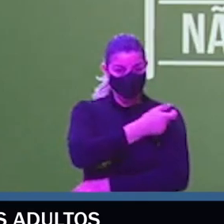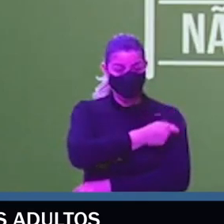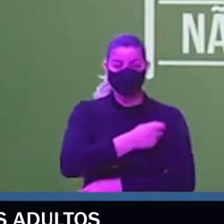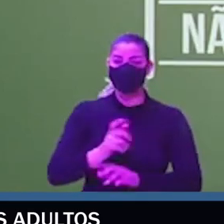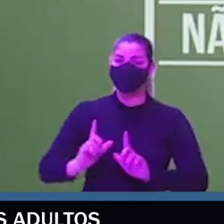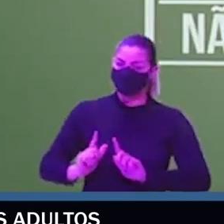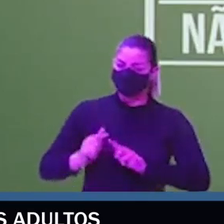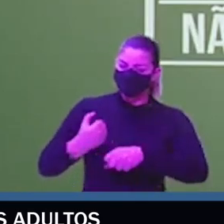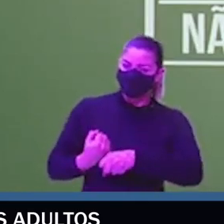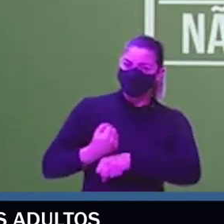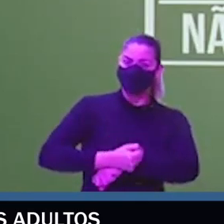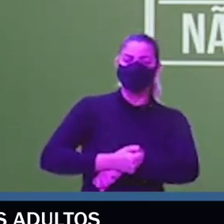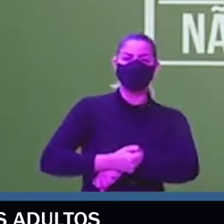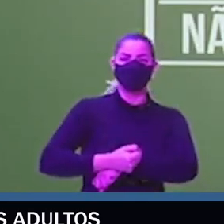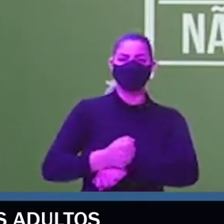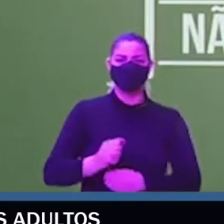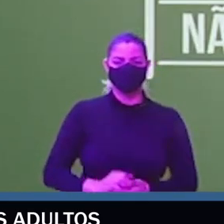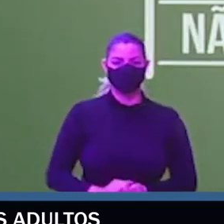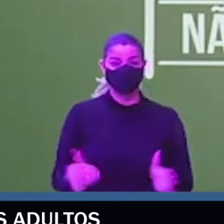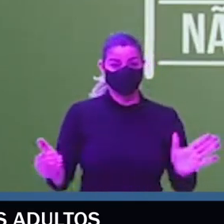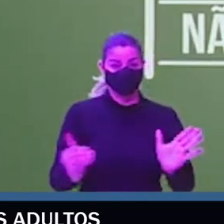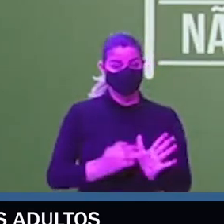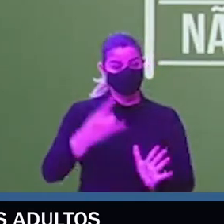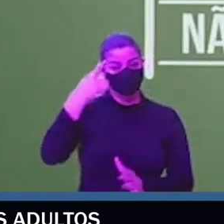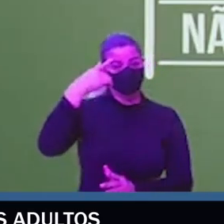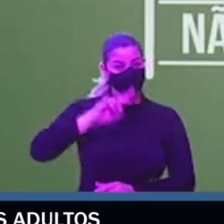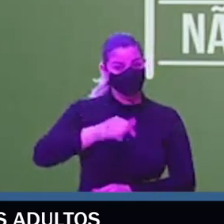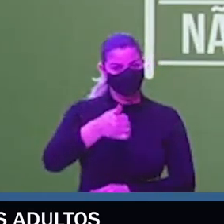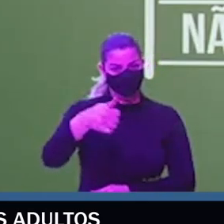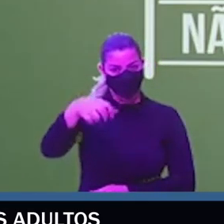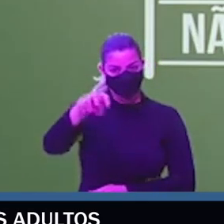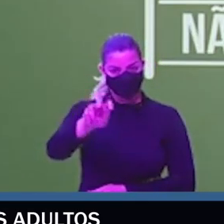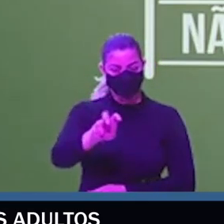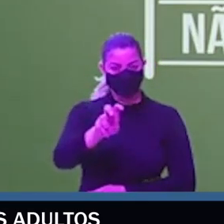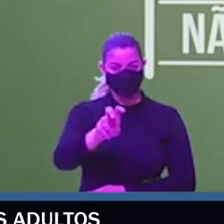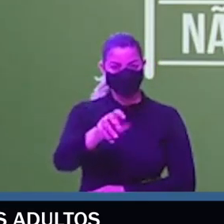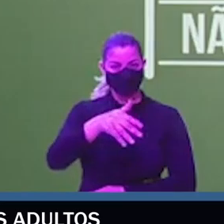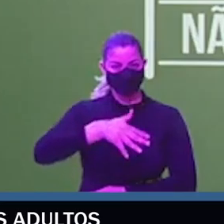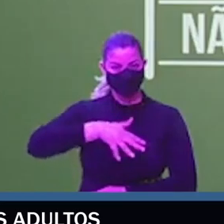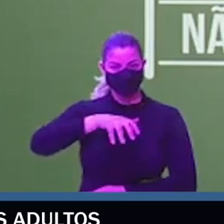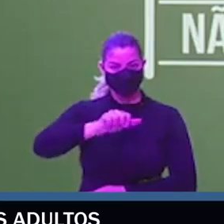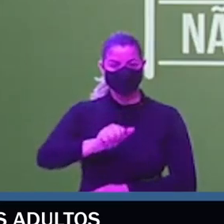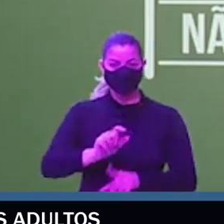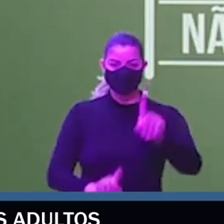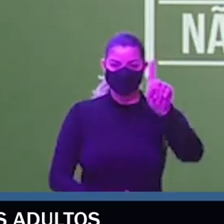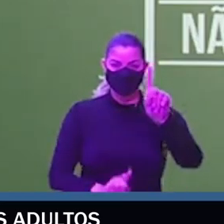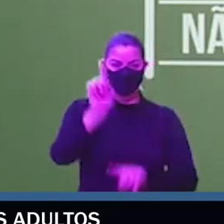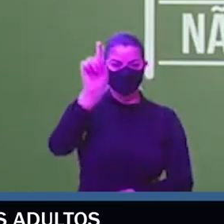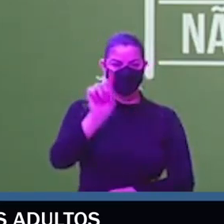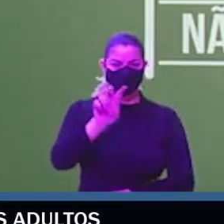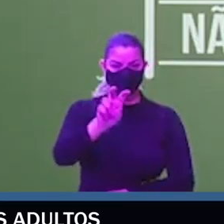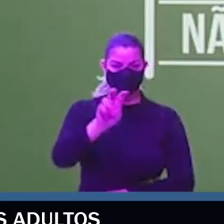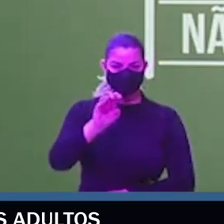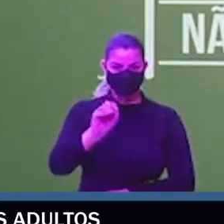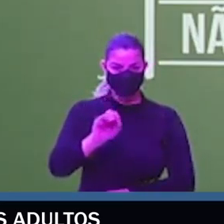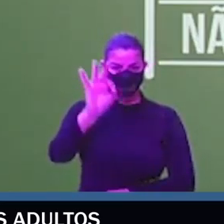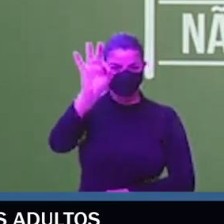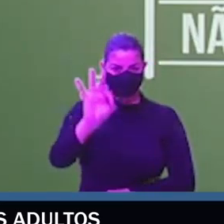todo esse esforço e até dia quinze de agosto nós queremos também e ultrapassar os 50 por cento